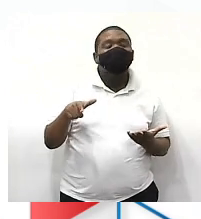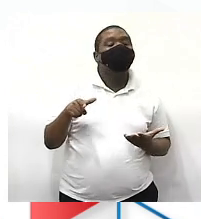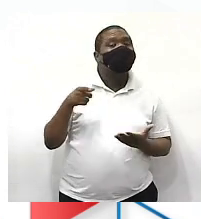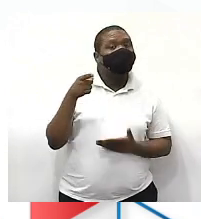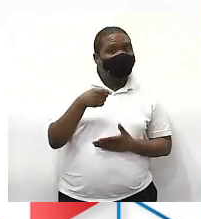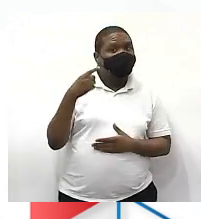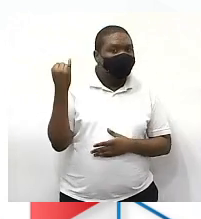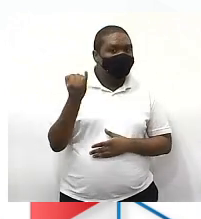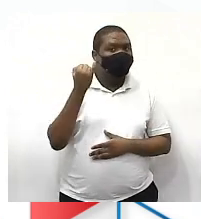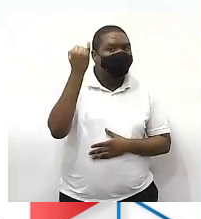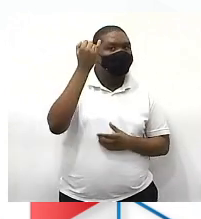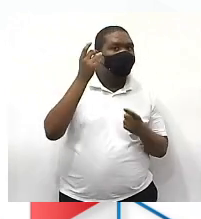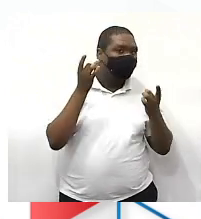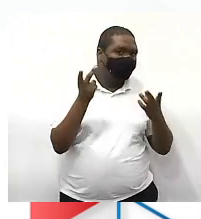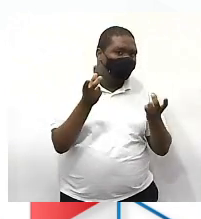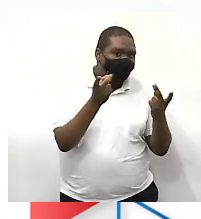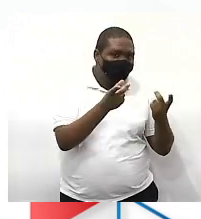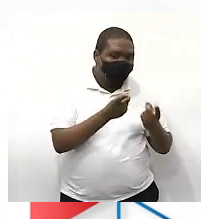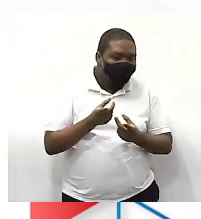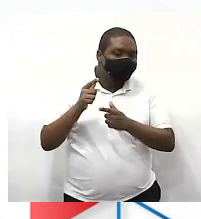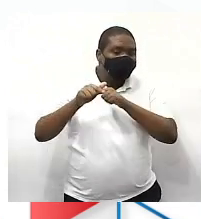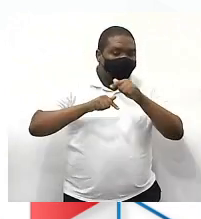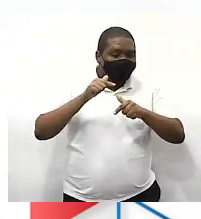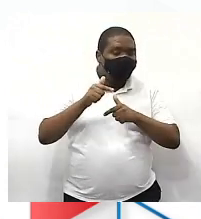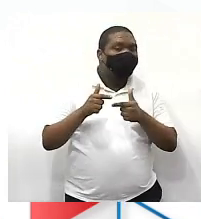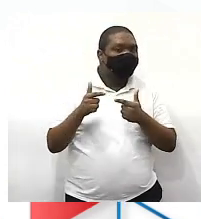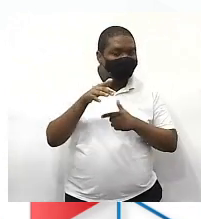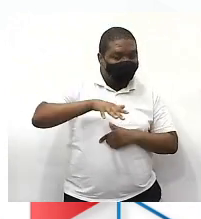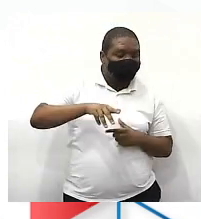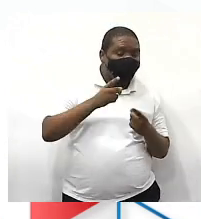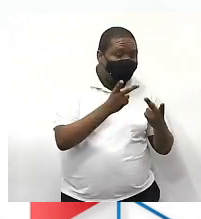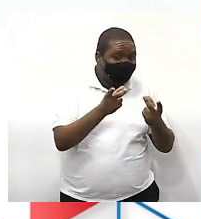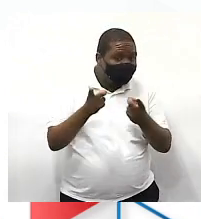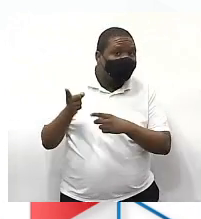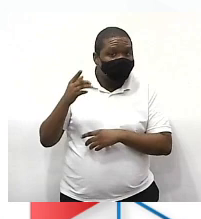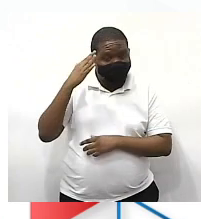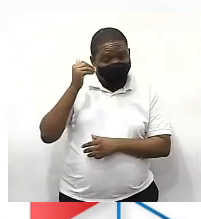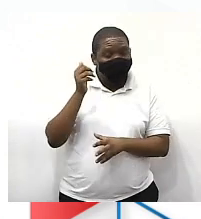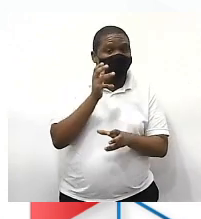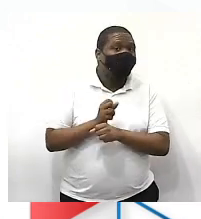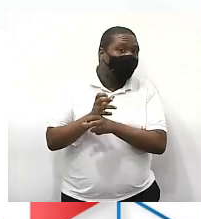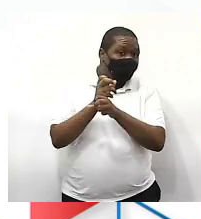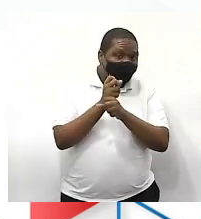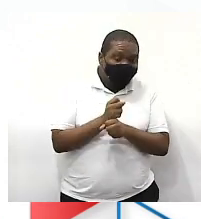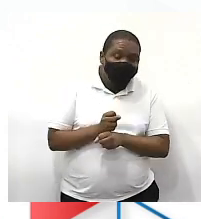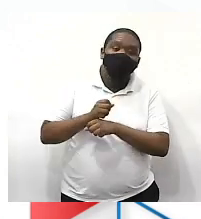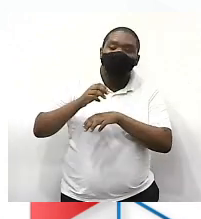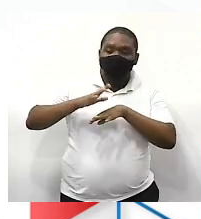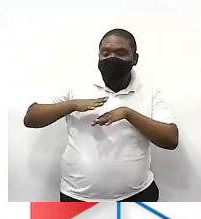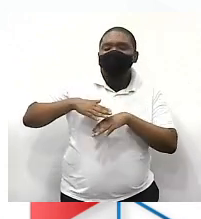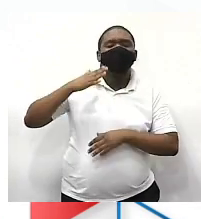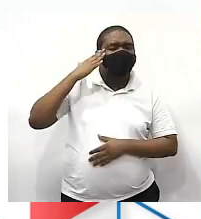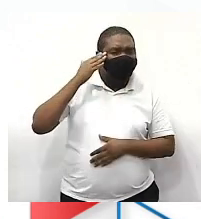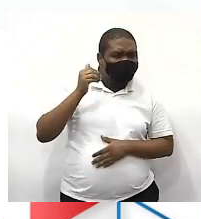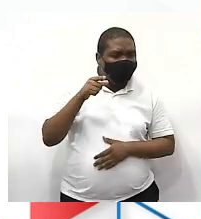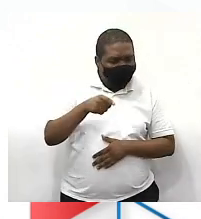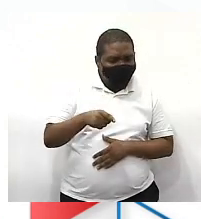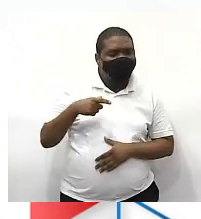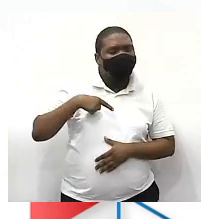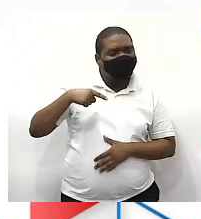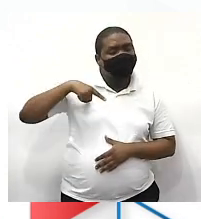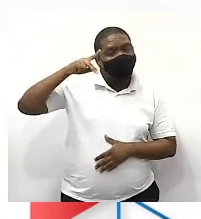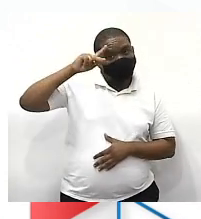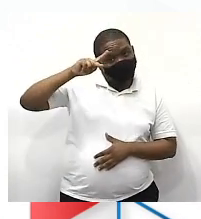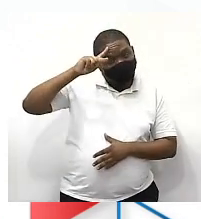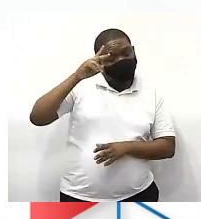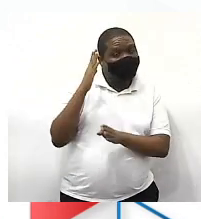vendedor, tá? Ele trabalhava muito com comércio e sabia fazer conta como ninguém e foi referenciado historicamente.